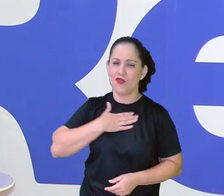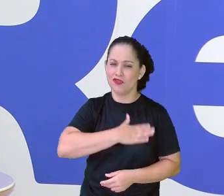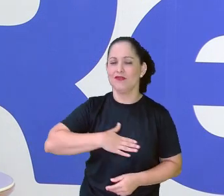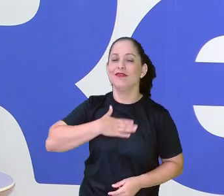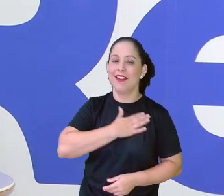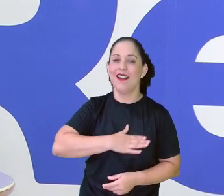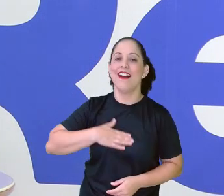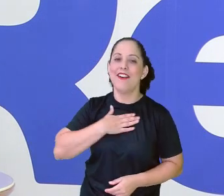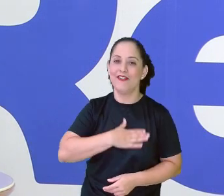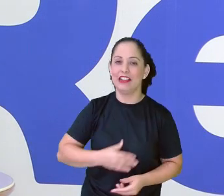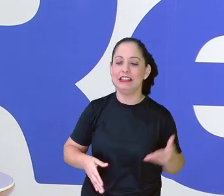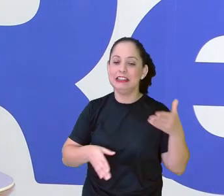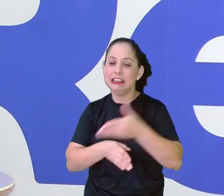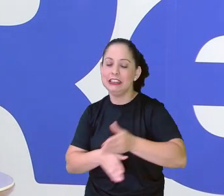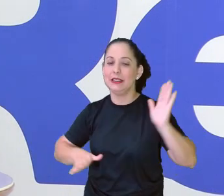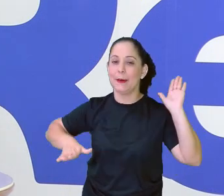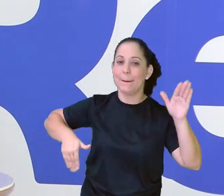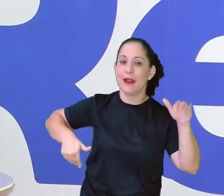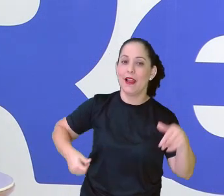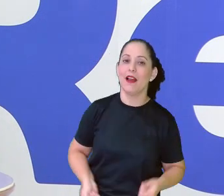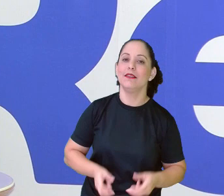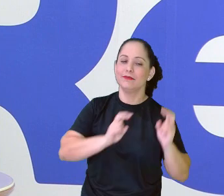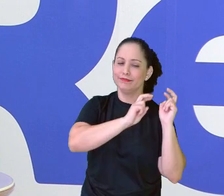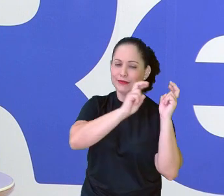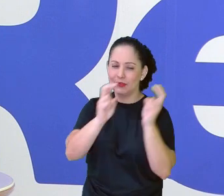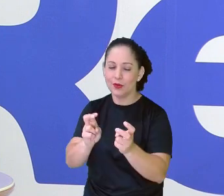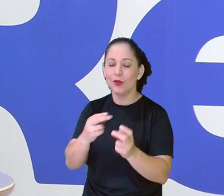de ir à praia. E aí foram